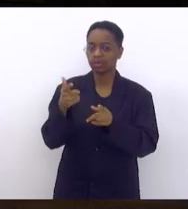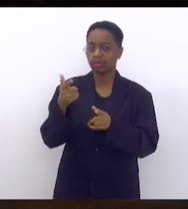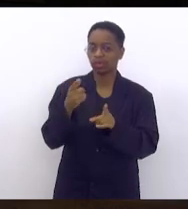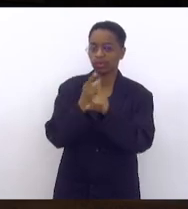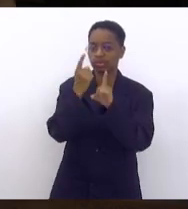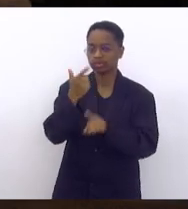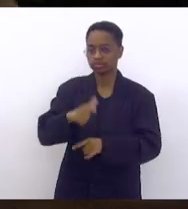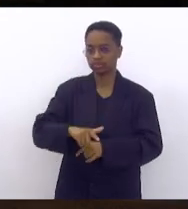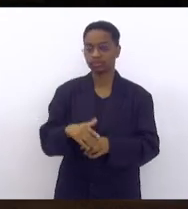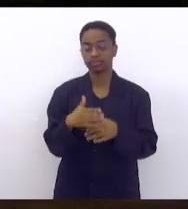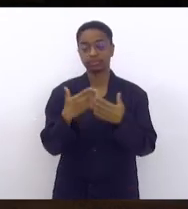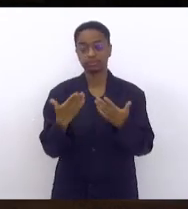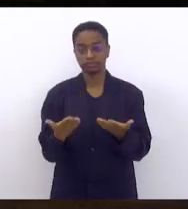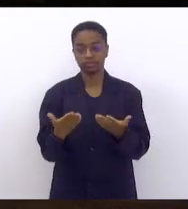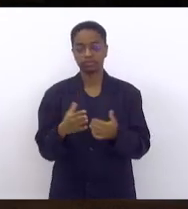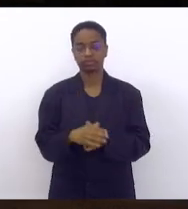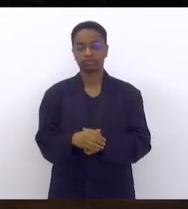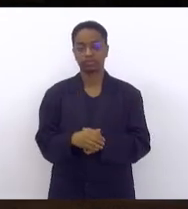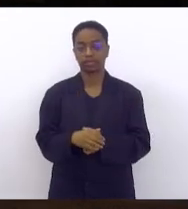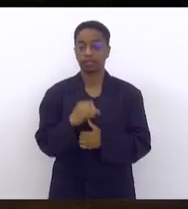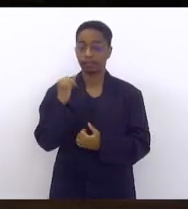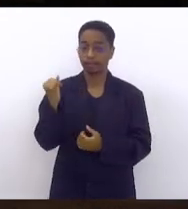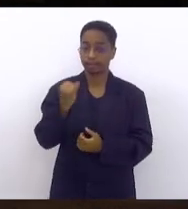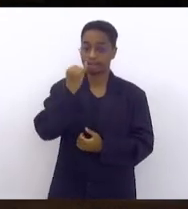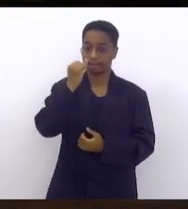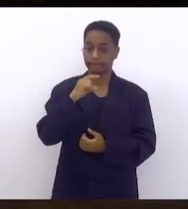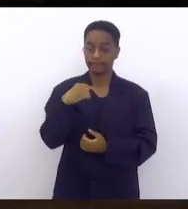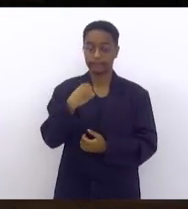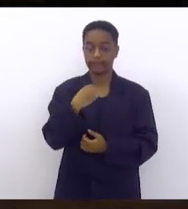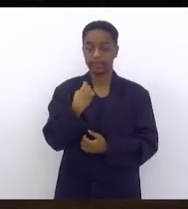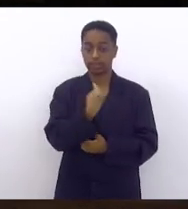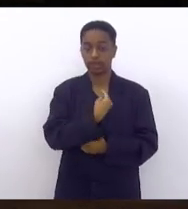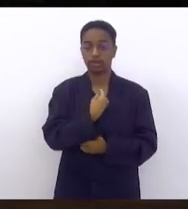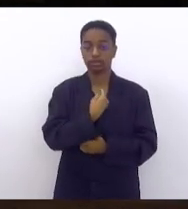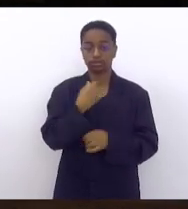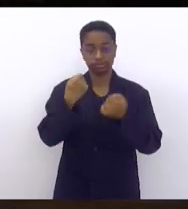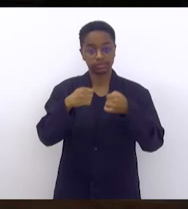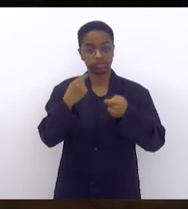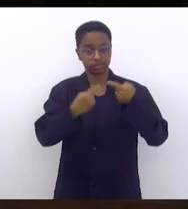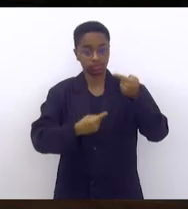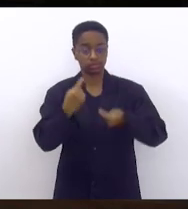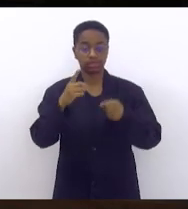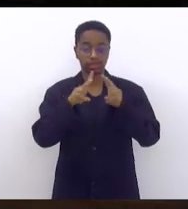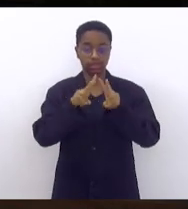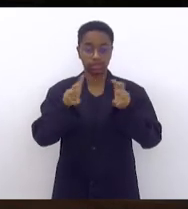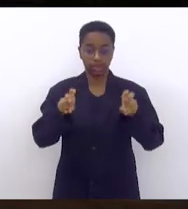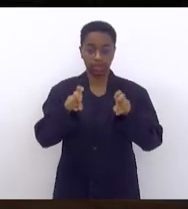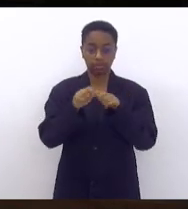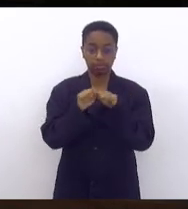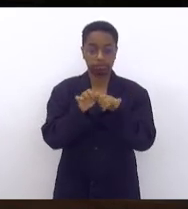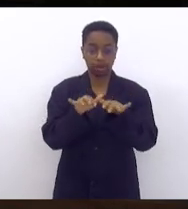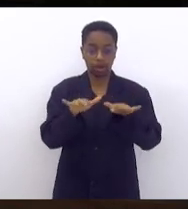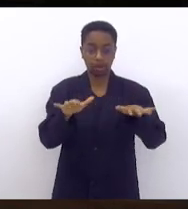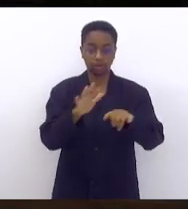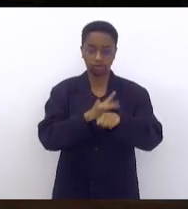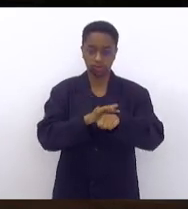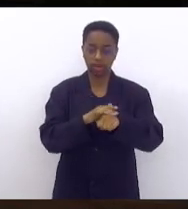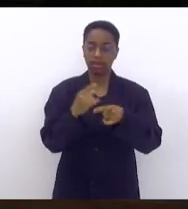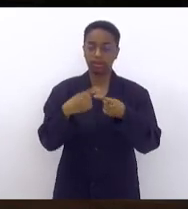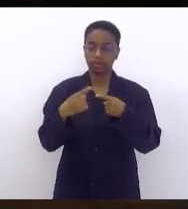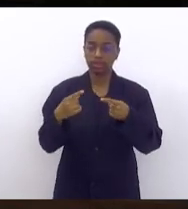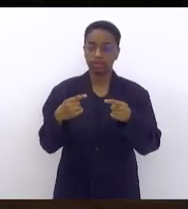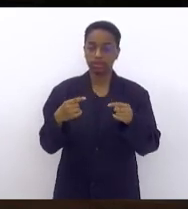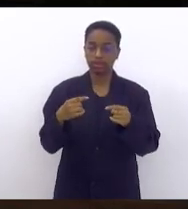vezes. Então, assim, mas é importante que a questão da contaminação ela seja focada, porque assim, tem a ver com a nossa saúde. E